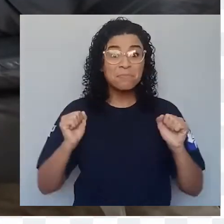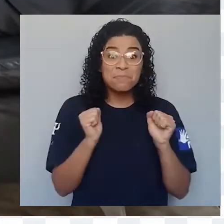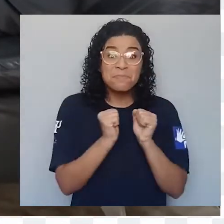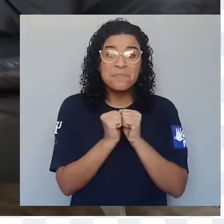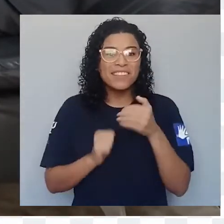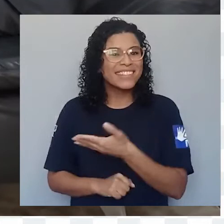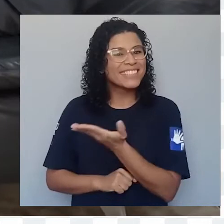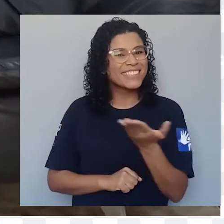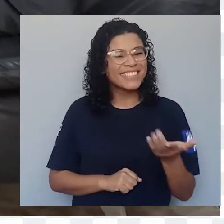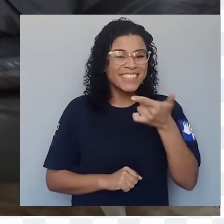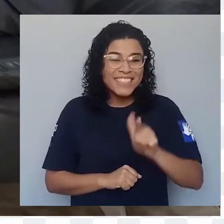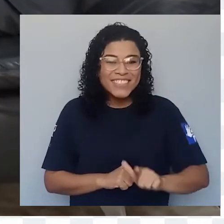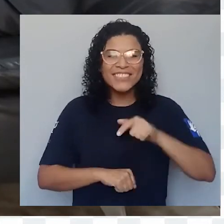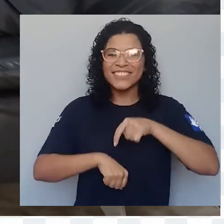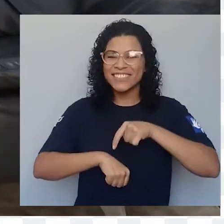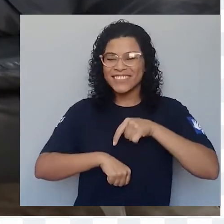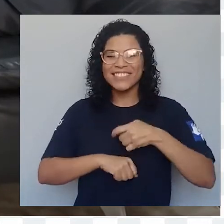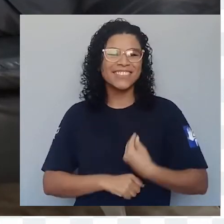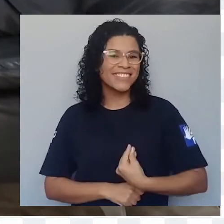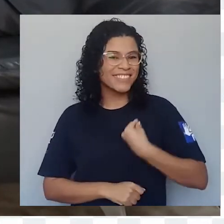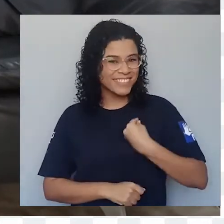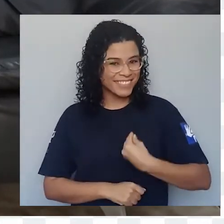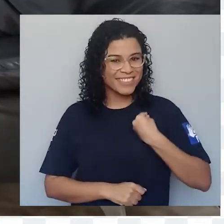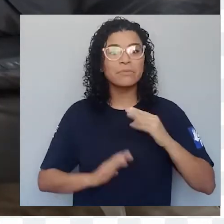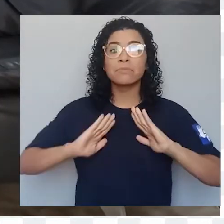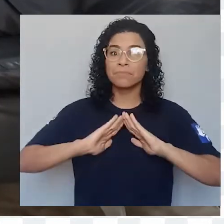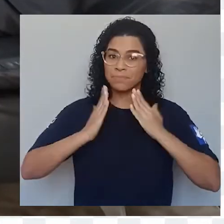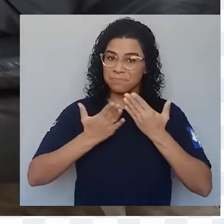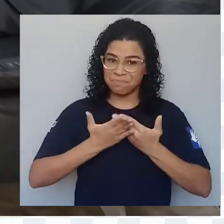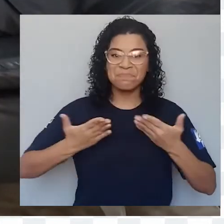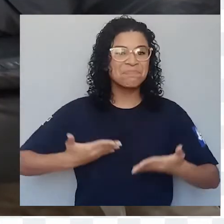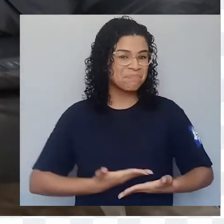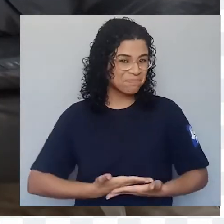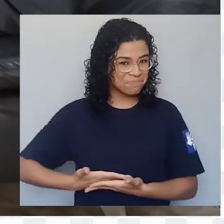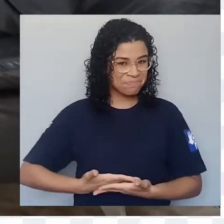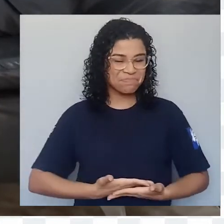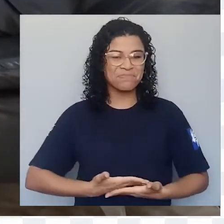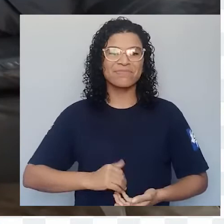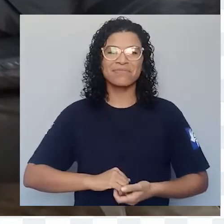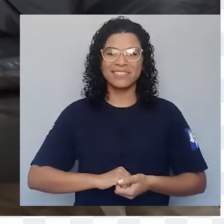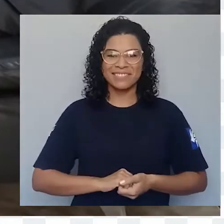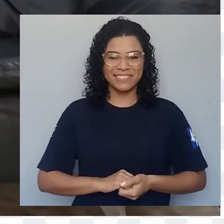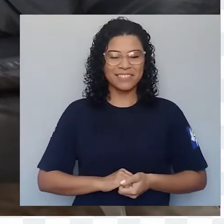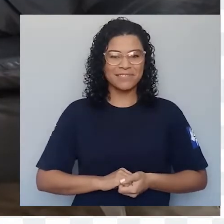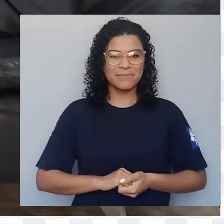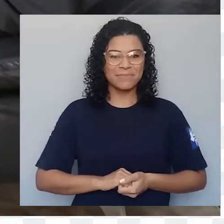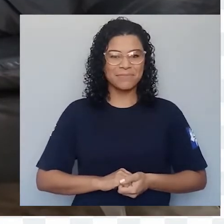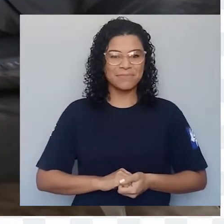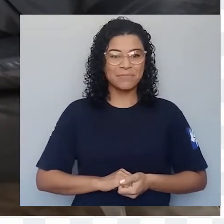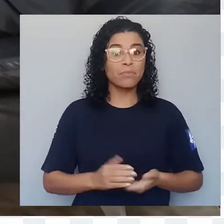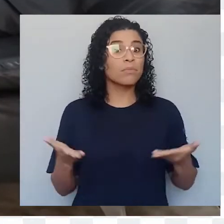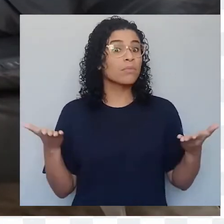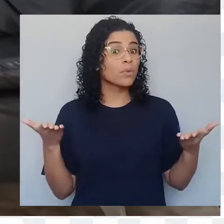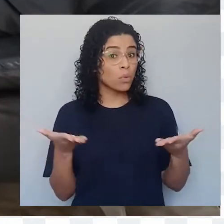é uma alegria estar aqui com vocês em mais um dos nossos bloquinhos do Vivências